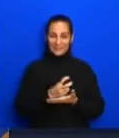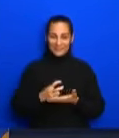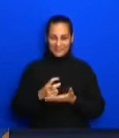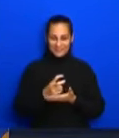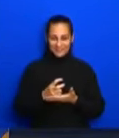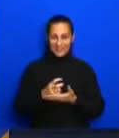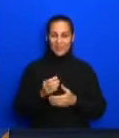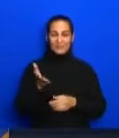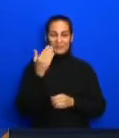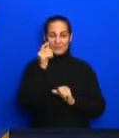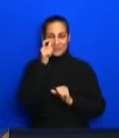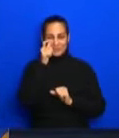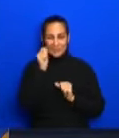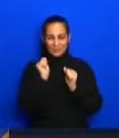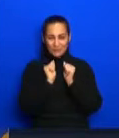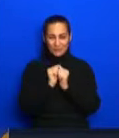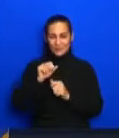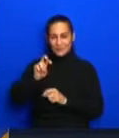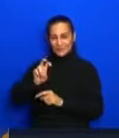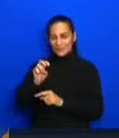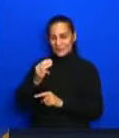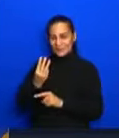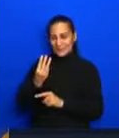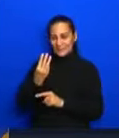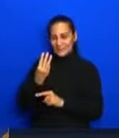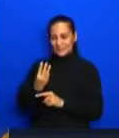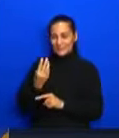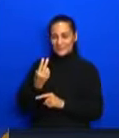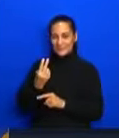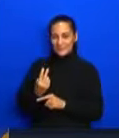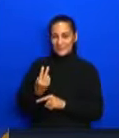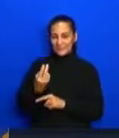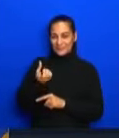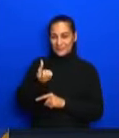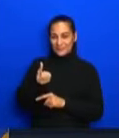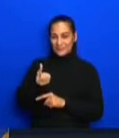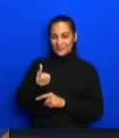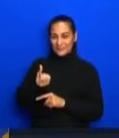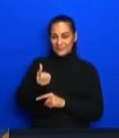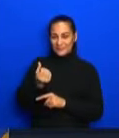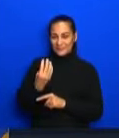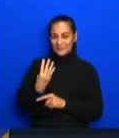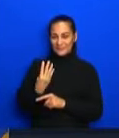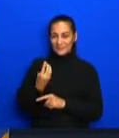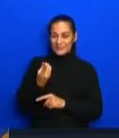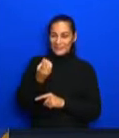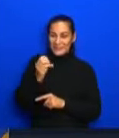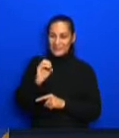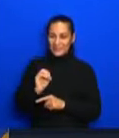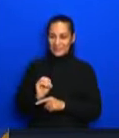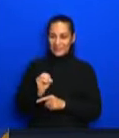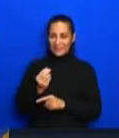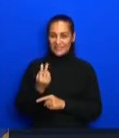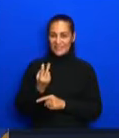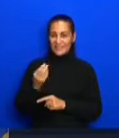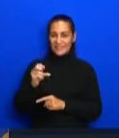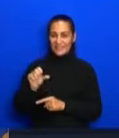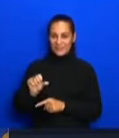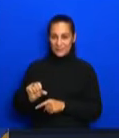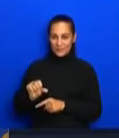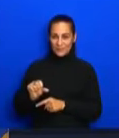6.453 da Quina. Confira comigo. 53, 32, 64,